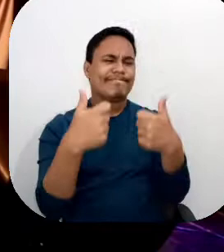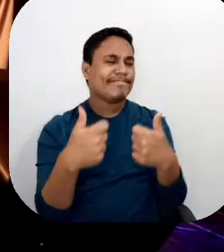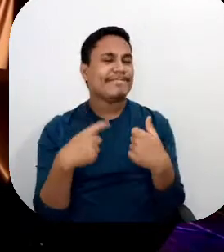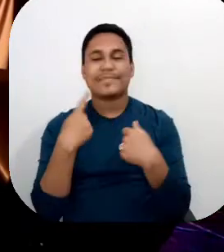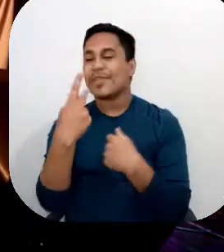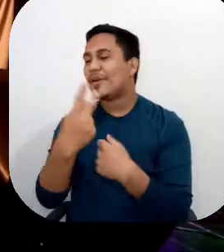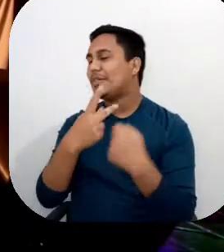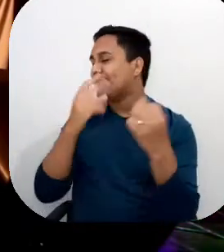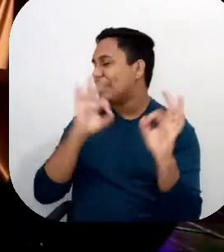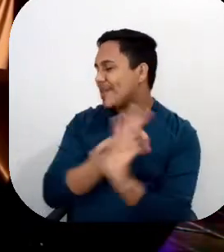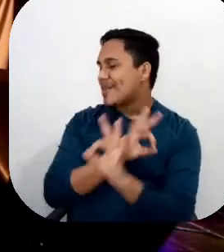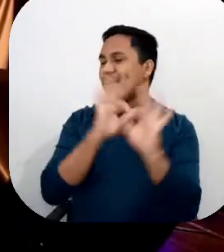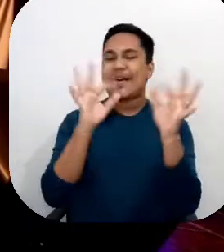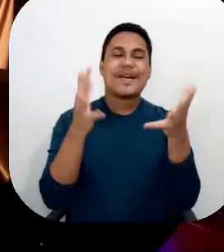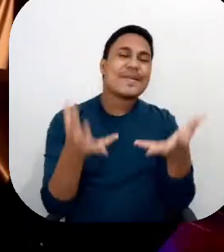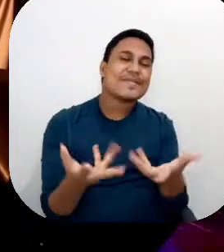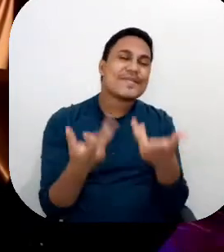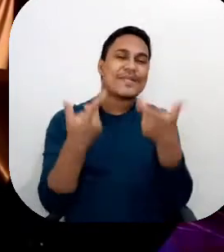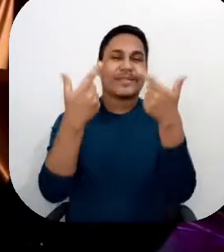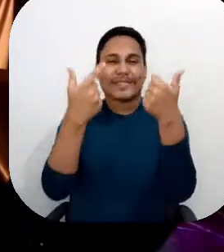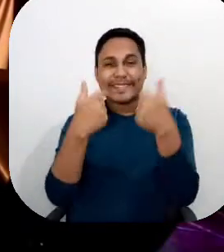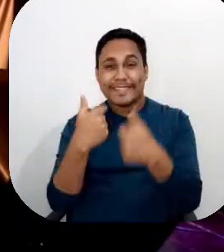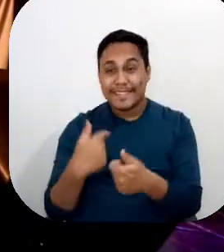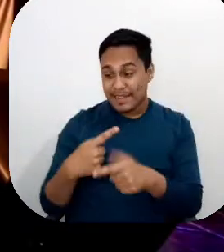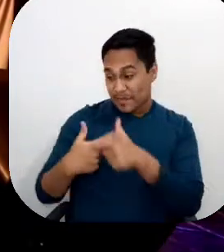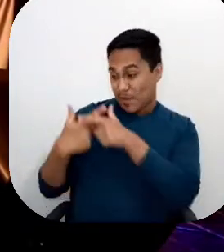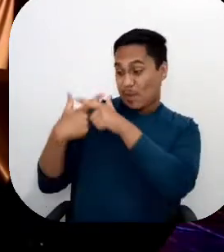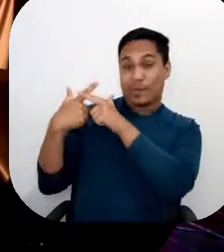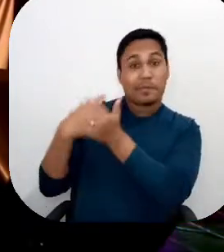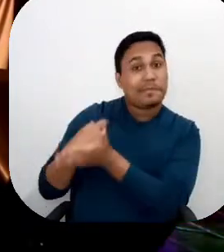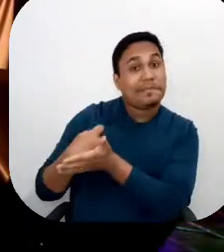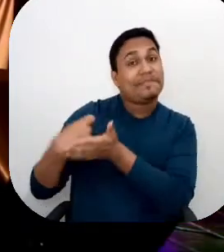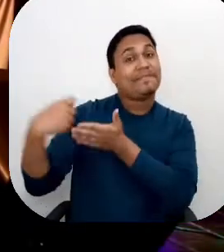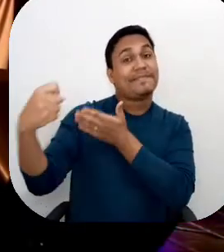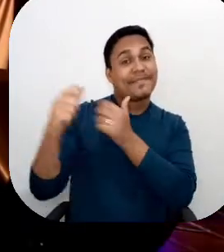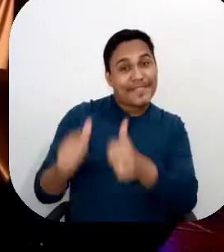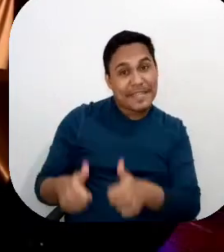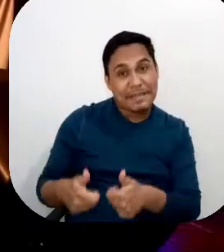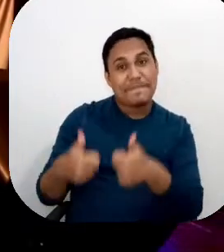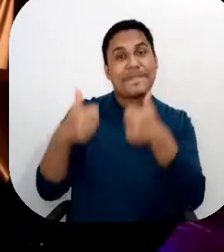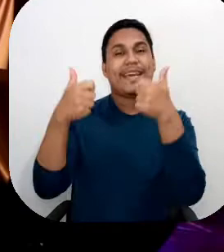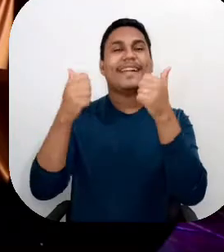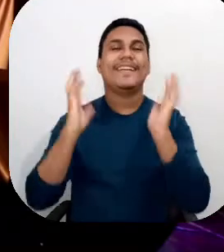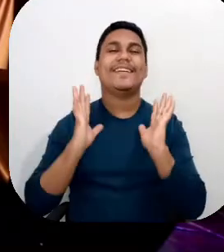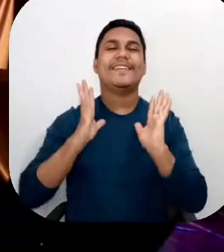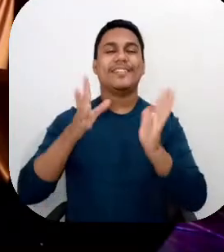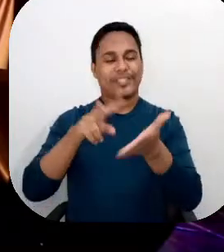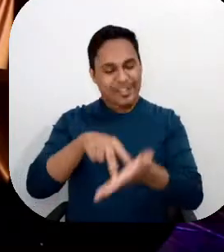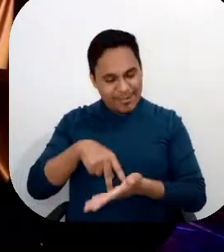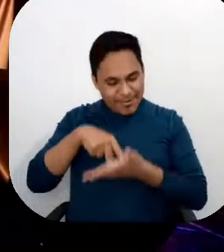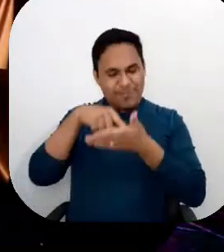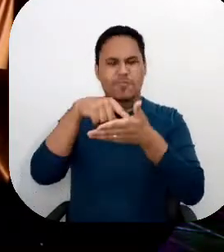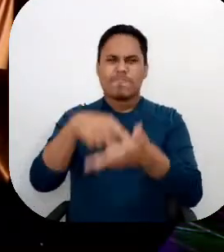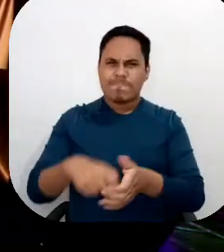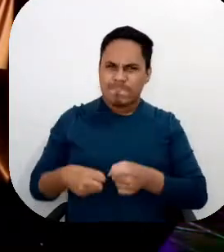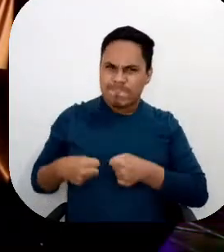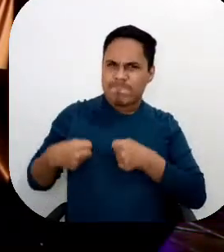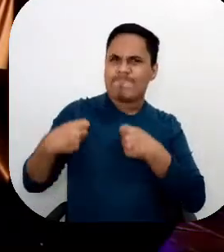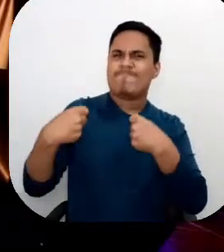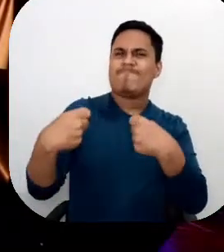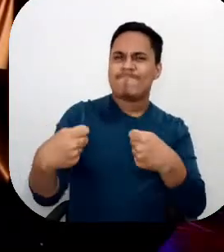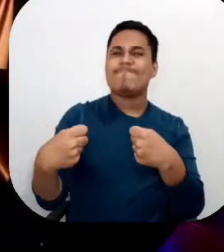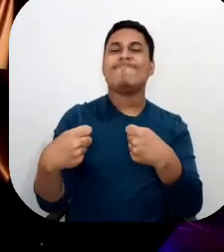tá bem, estamos bem. Lidamos com o pior, damos